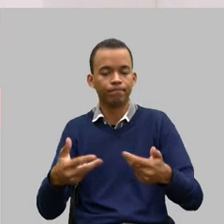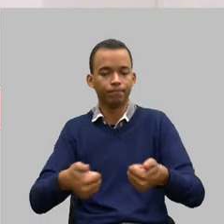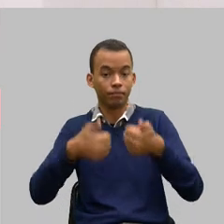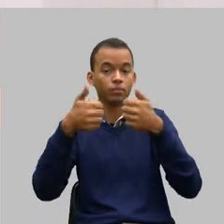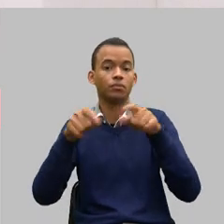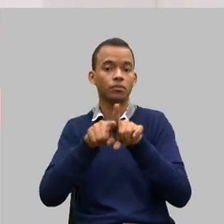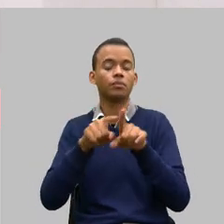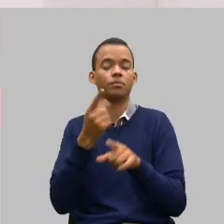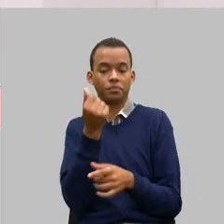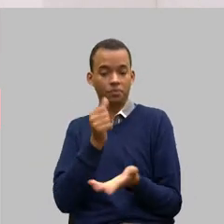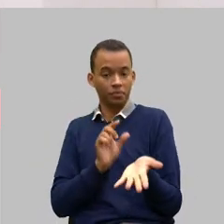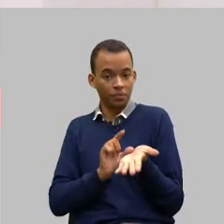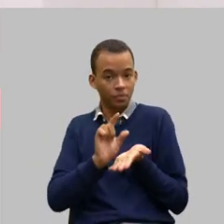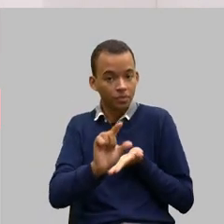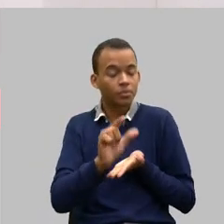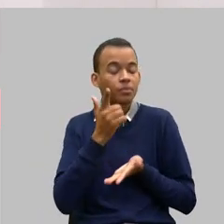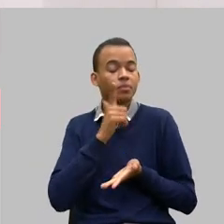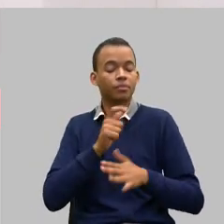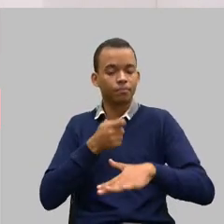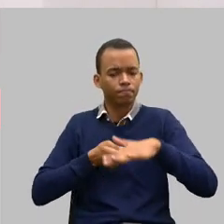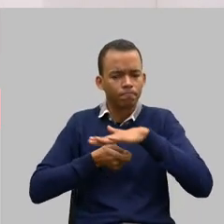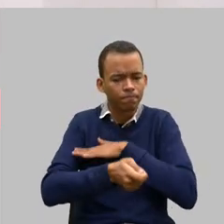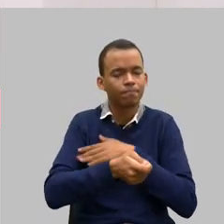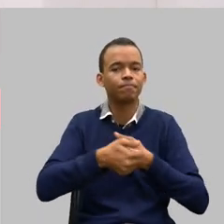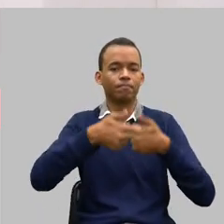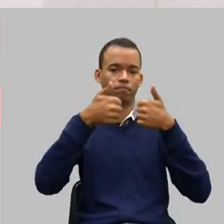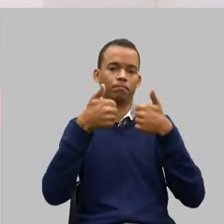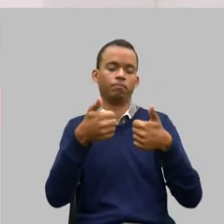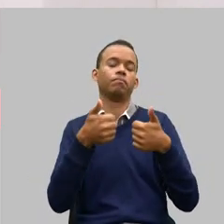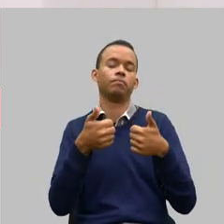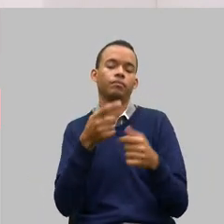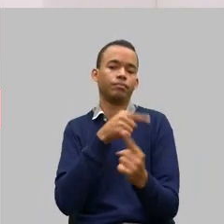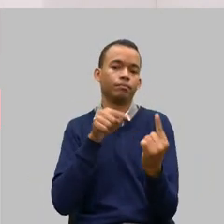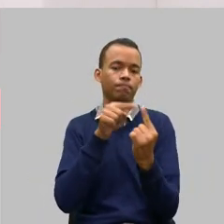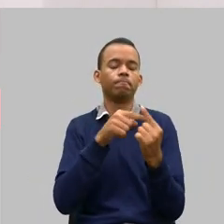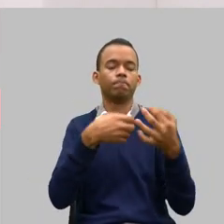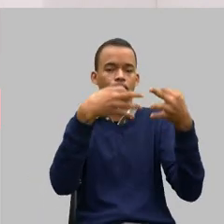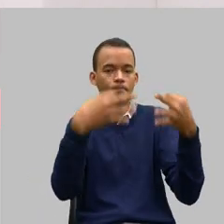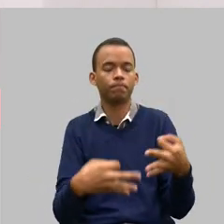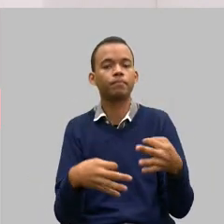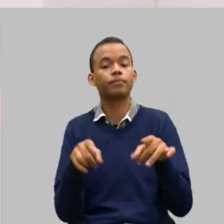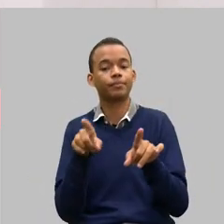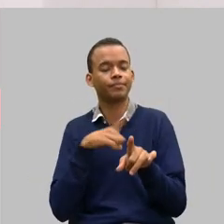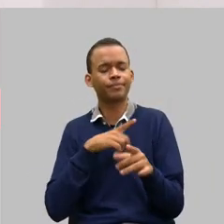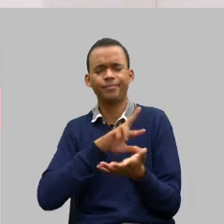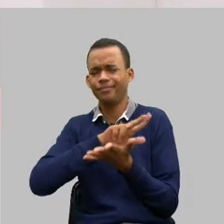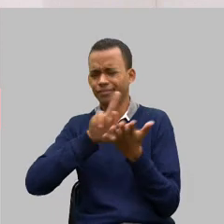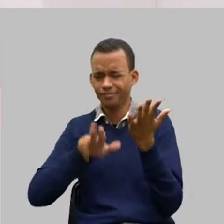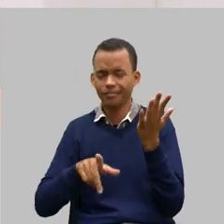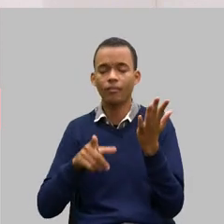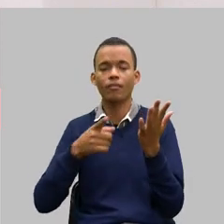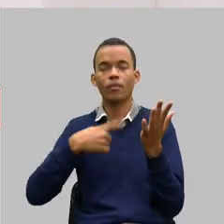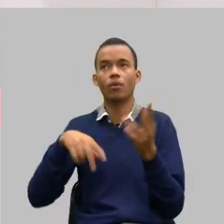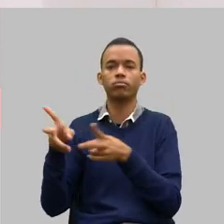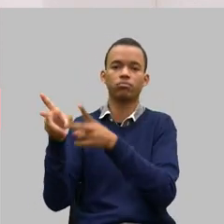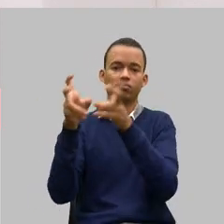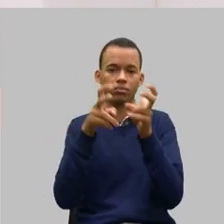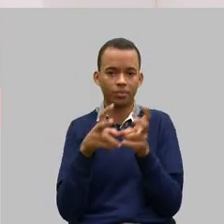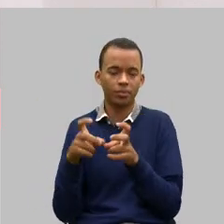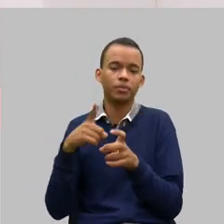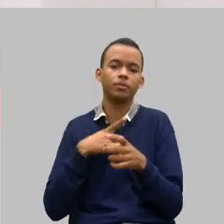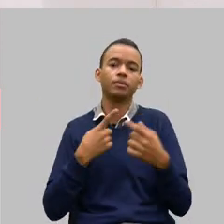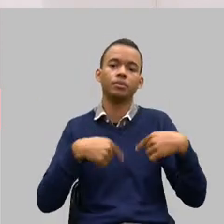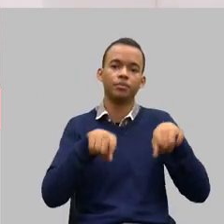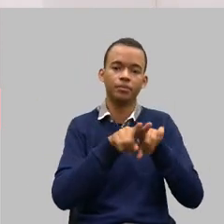também seja bem executado né a gente tem diversos exemplos eh ocorrendo nós fizemos a a parceria com